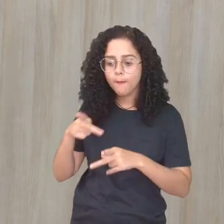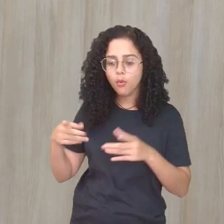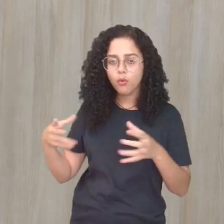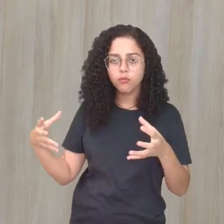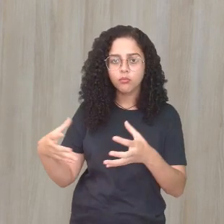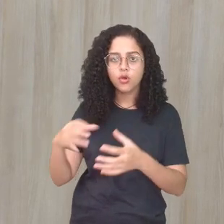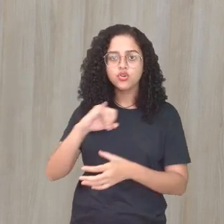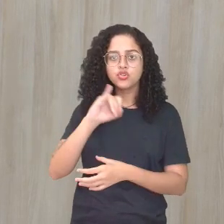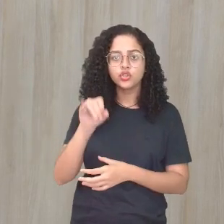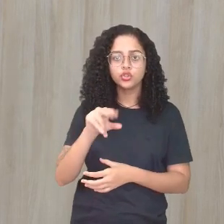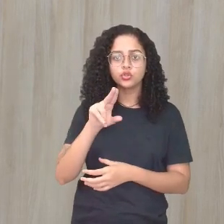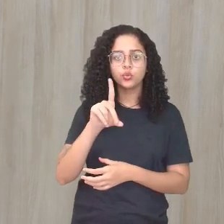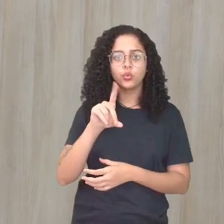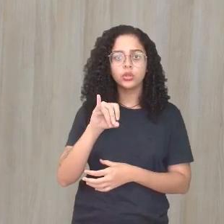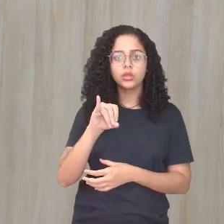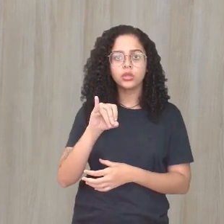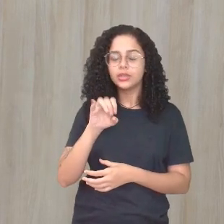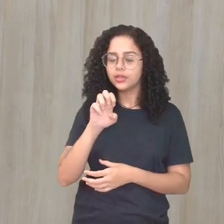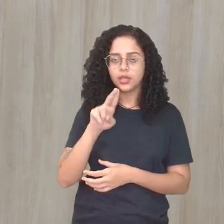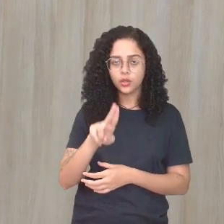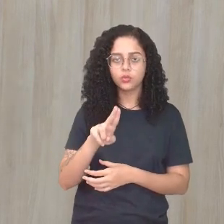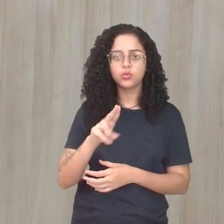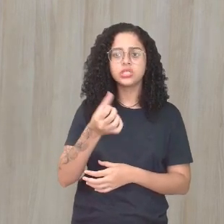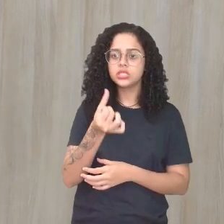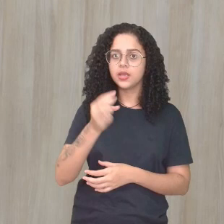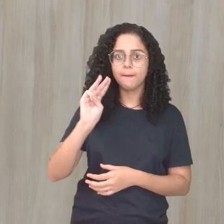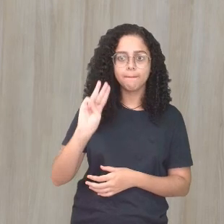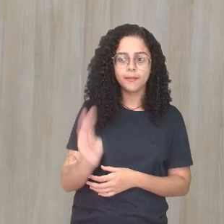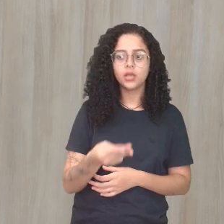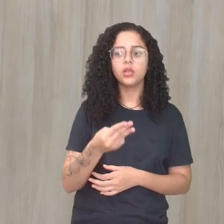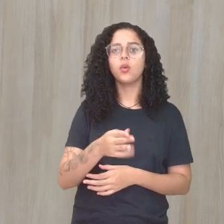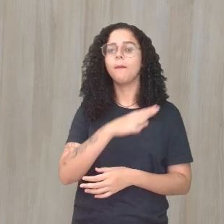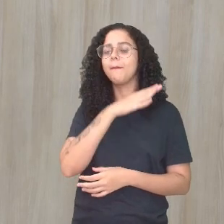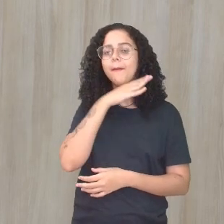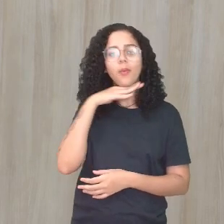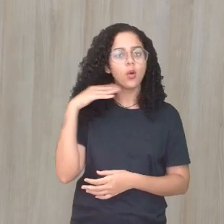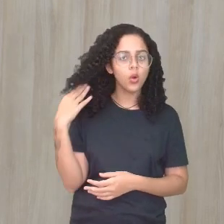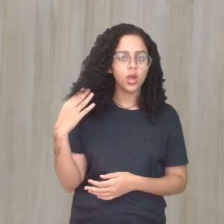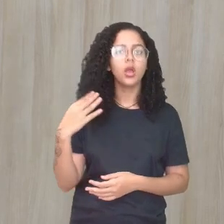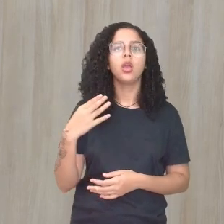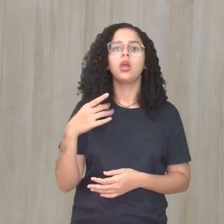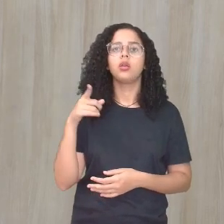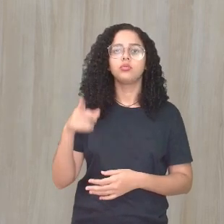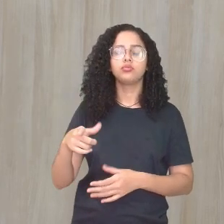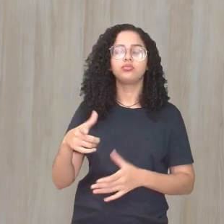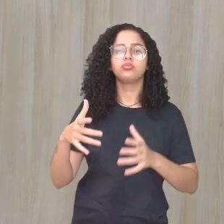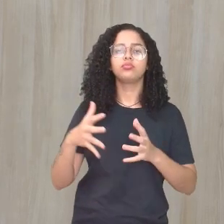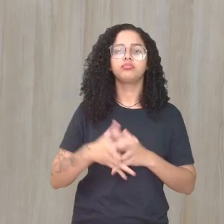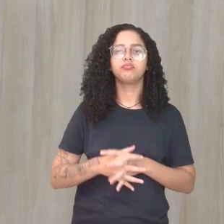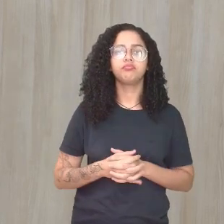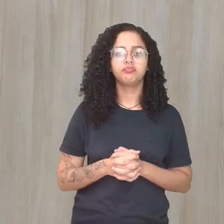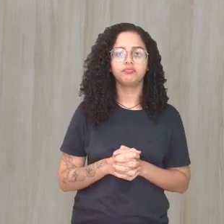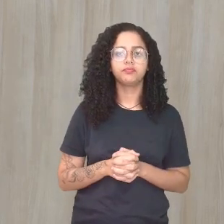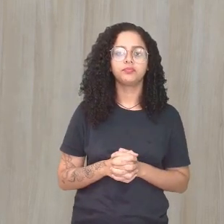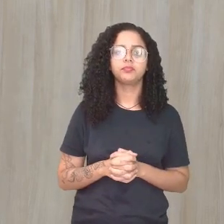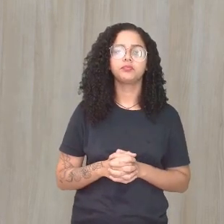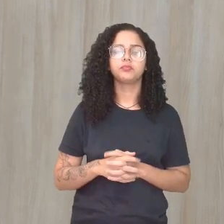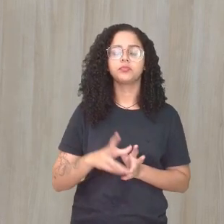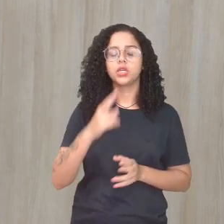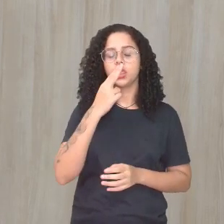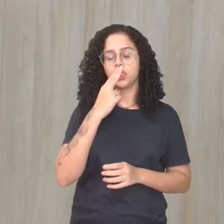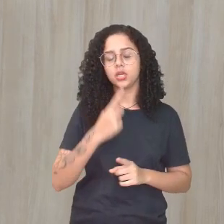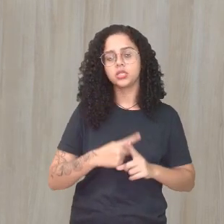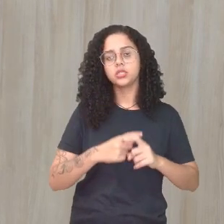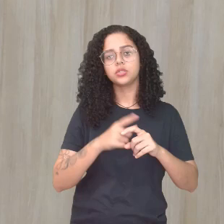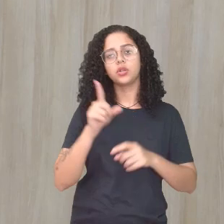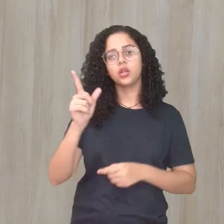judeu. 6 milhões de judeus aproximadamente foram exterminados em campos de concentração nazistas, né,